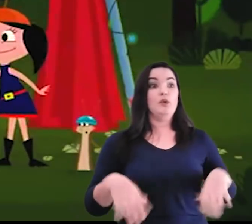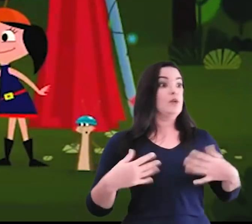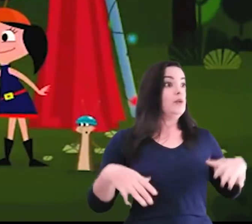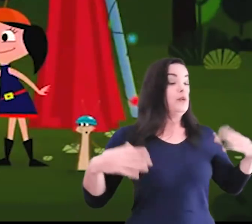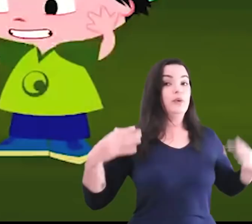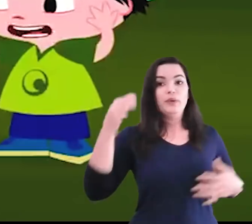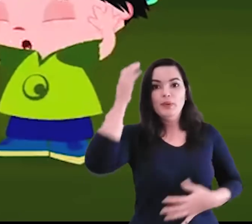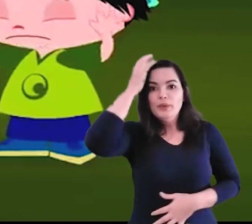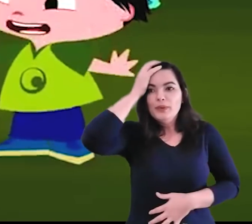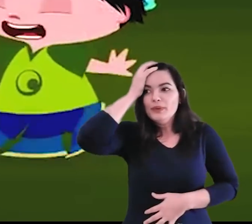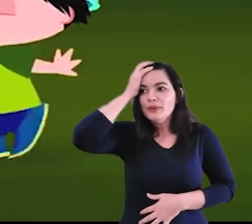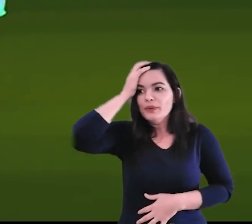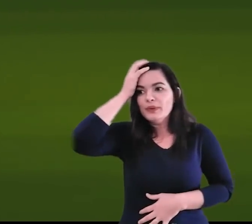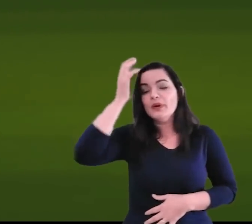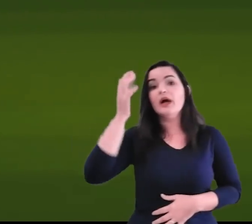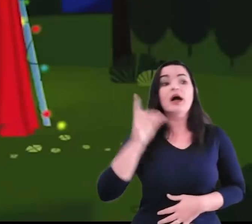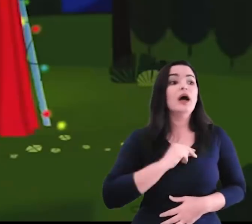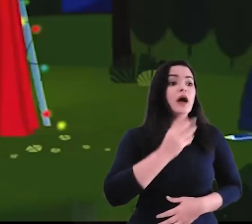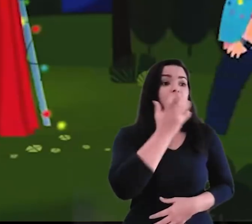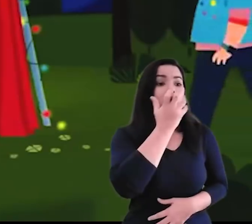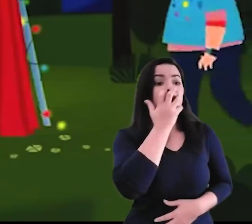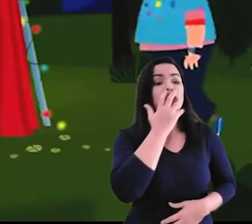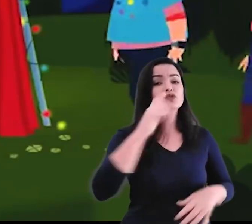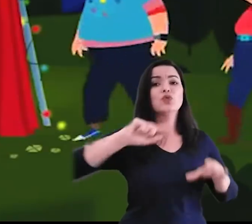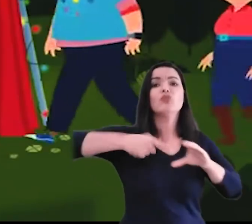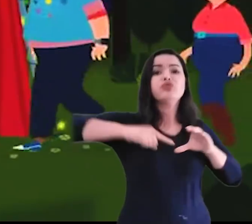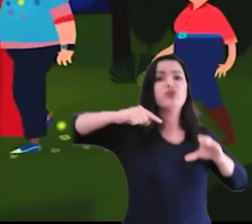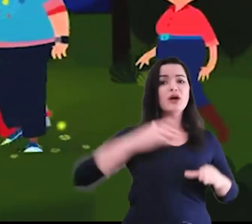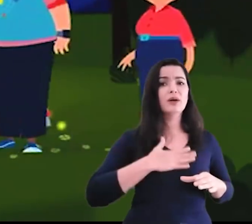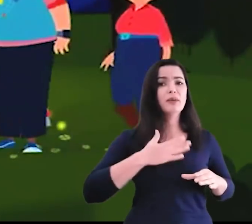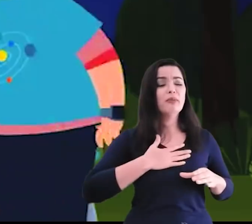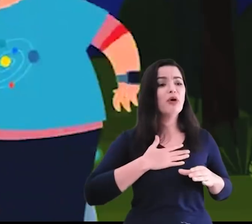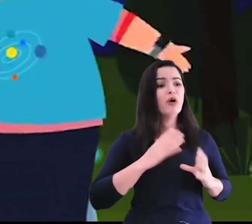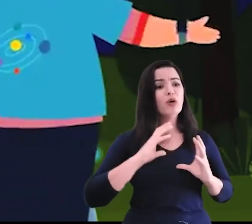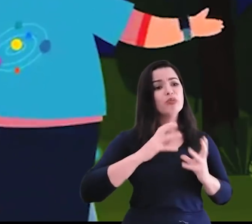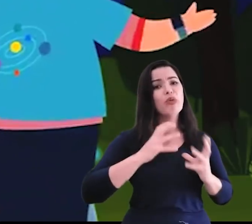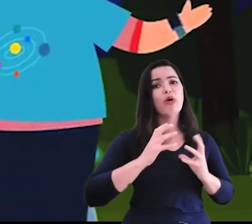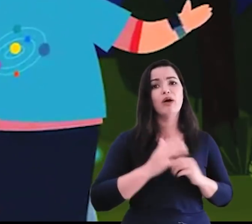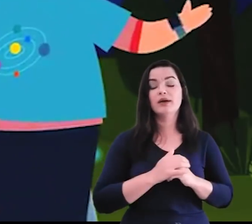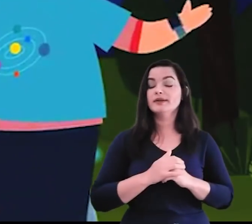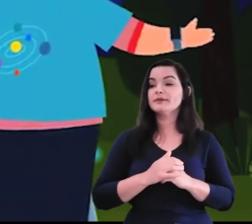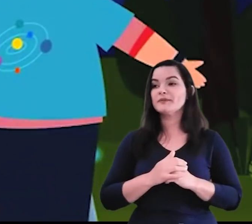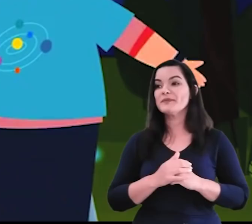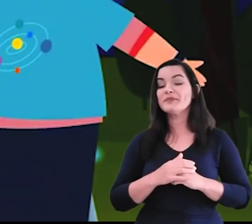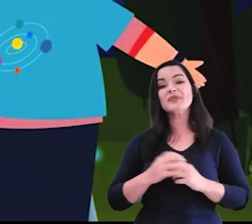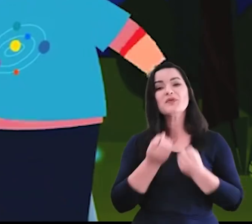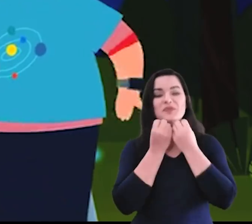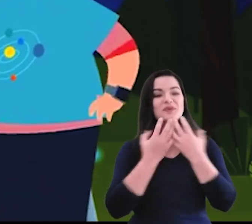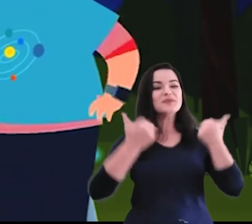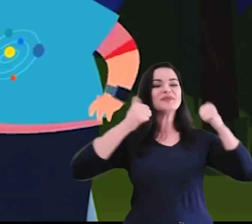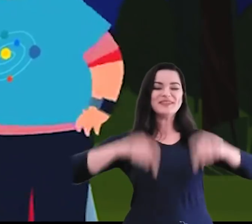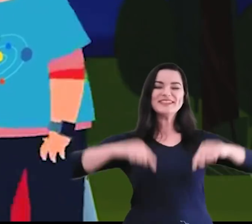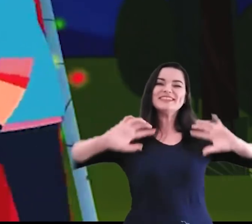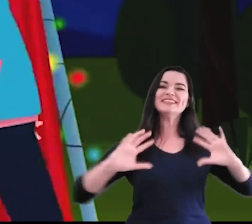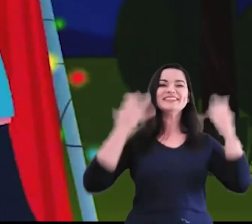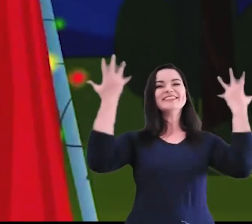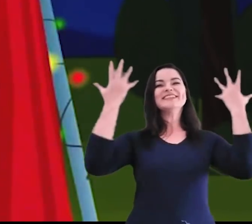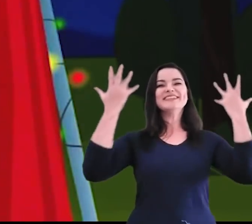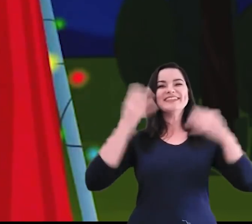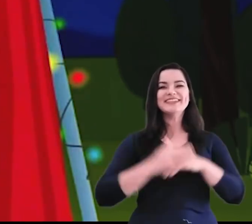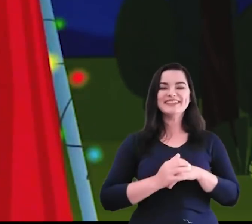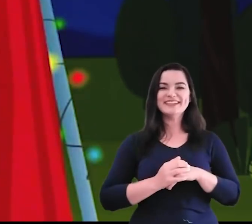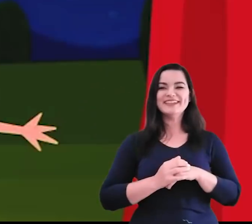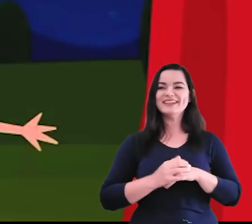O capitão vai furar minha bola. Capitão, já aqui com essa bola. Muito bom show sobre Marte, Luna.